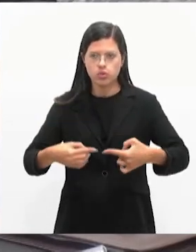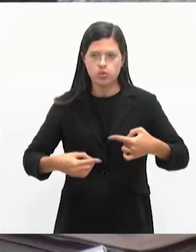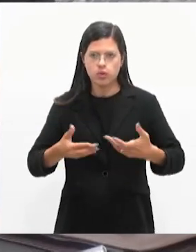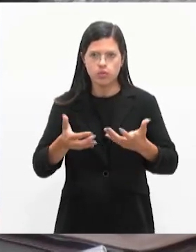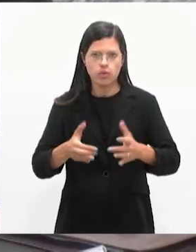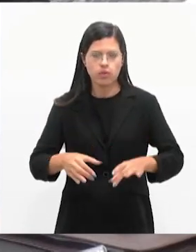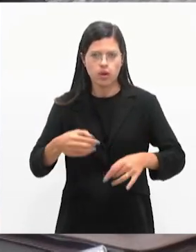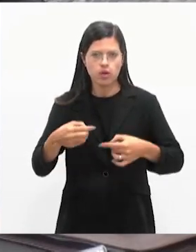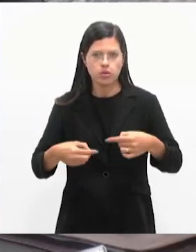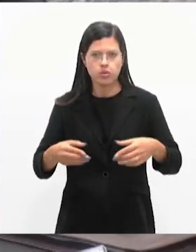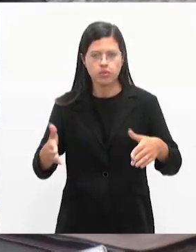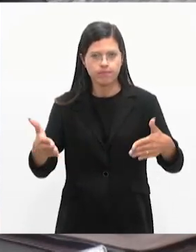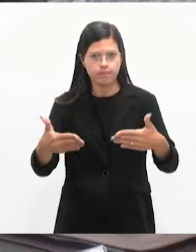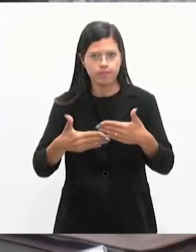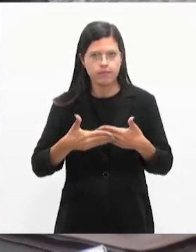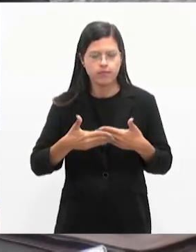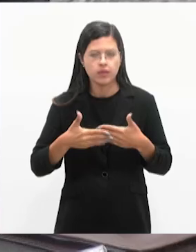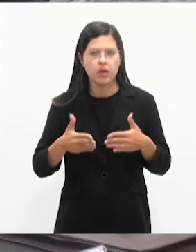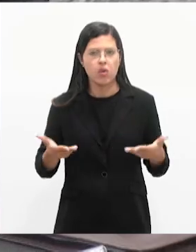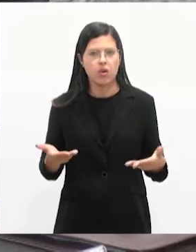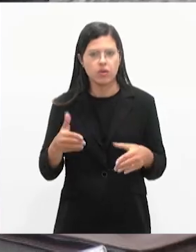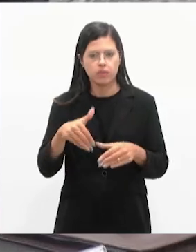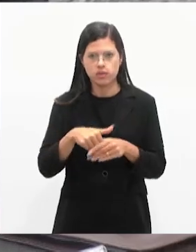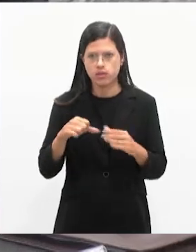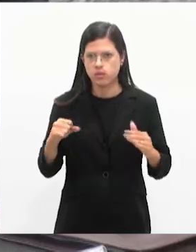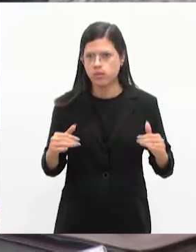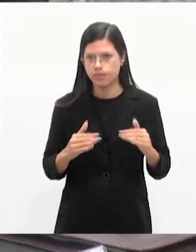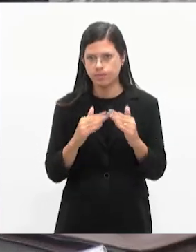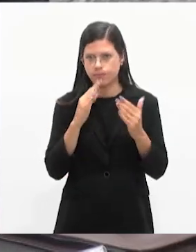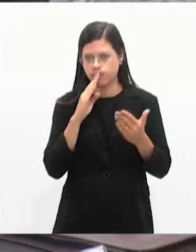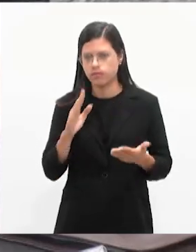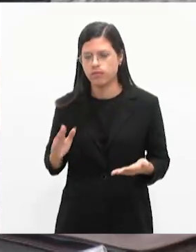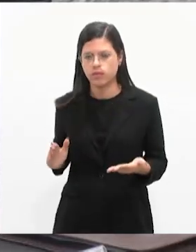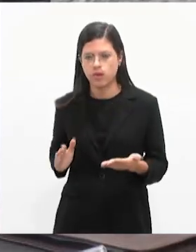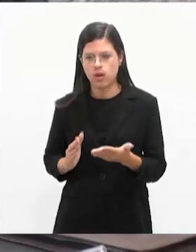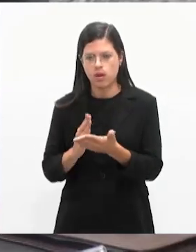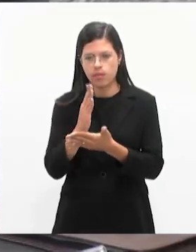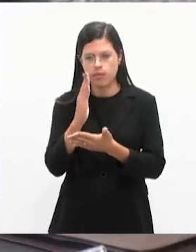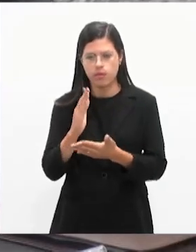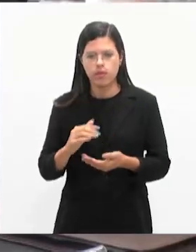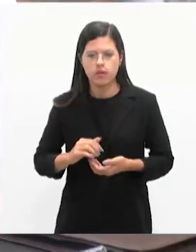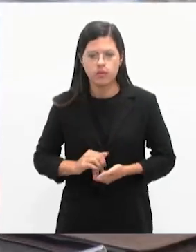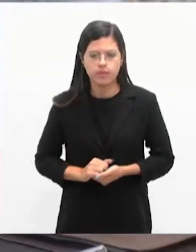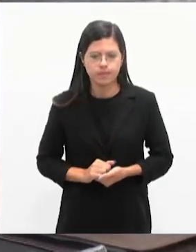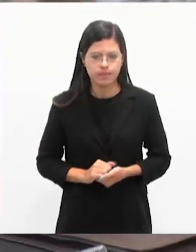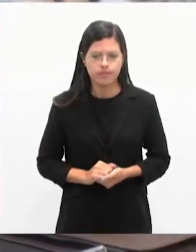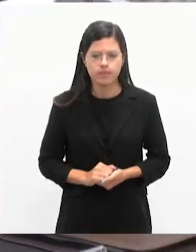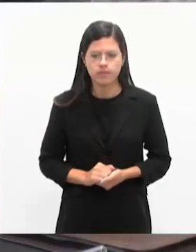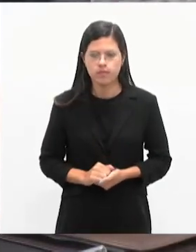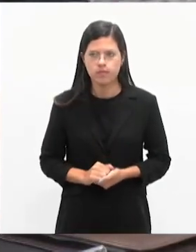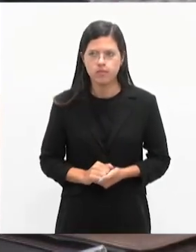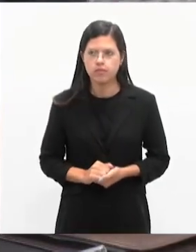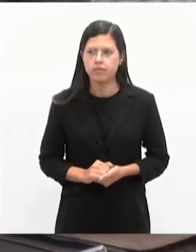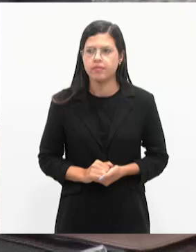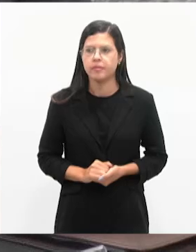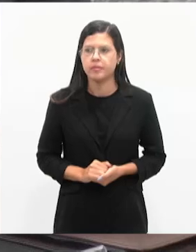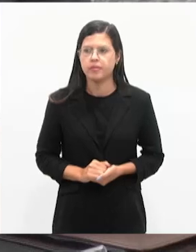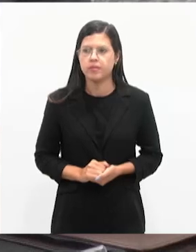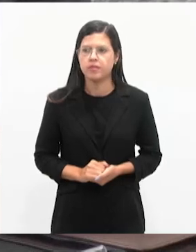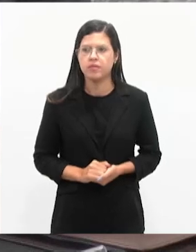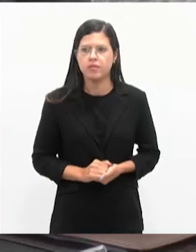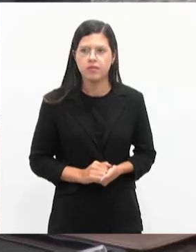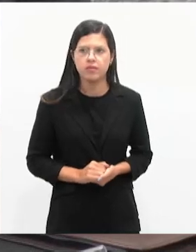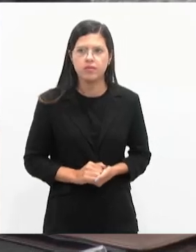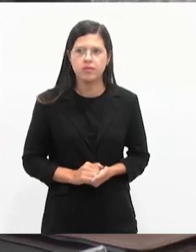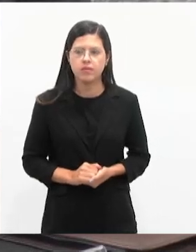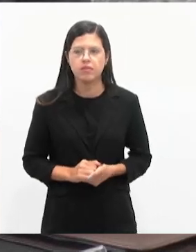Não havendo quem queira discutir, em votação, os senhores que aprovam permaneçam como estão. Aprovado, saudando o deputado Rodrigo Amorim